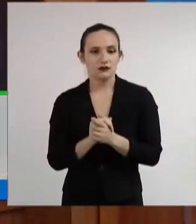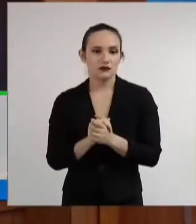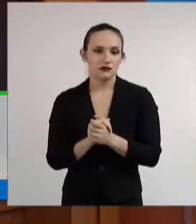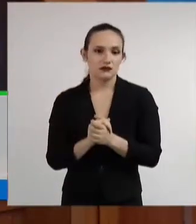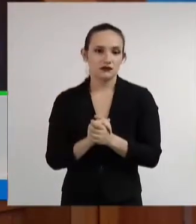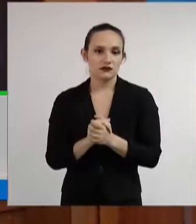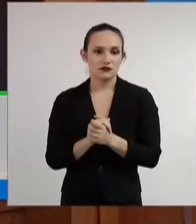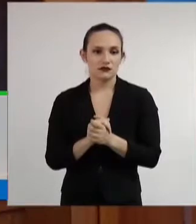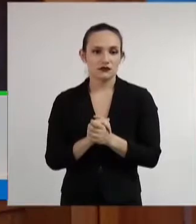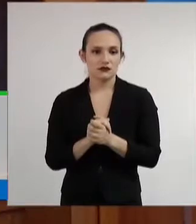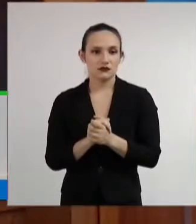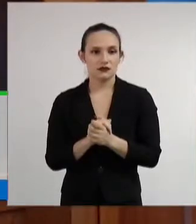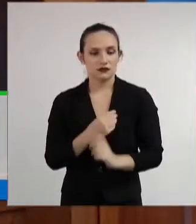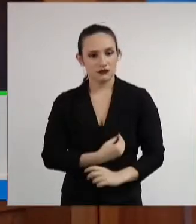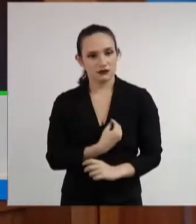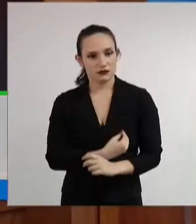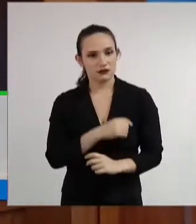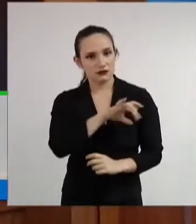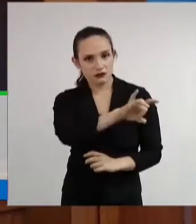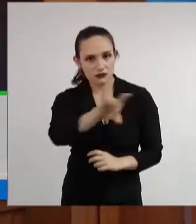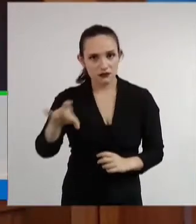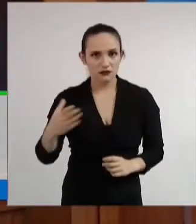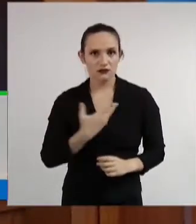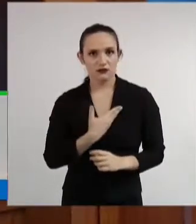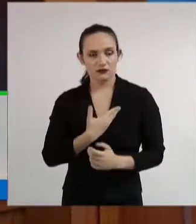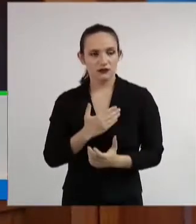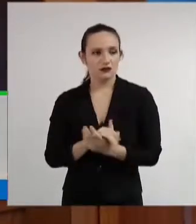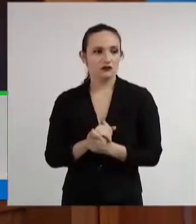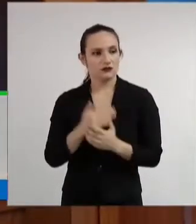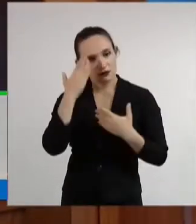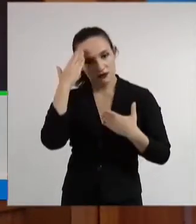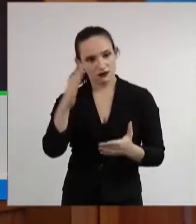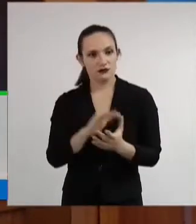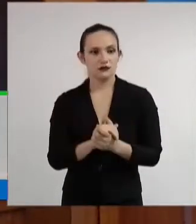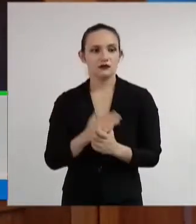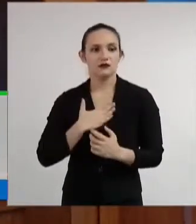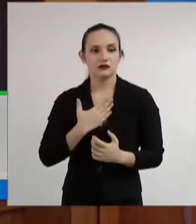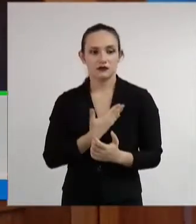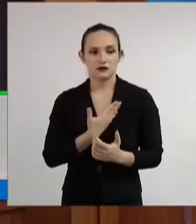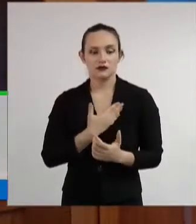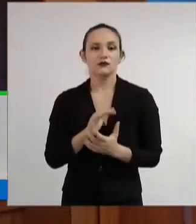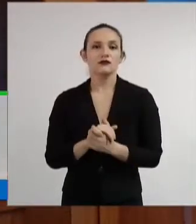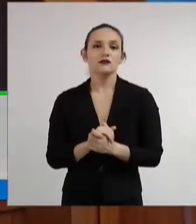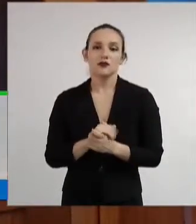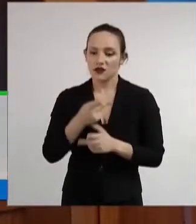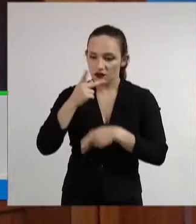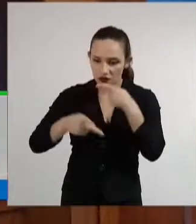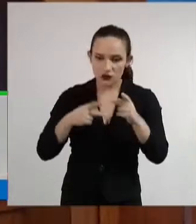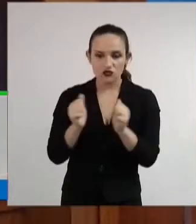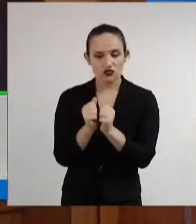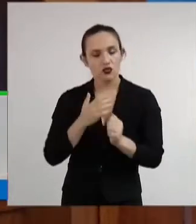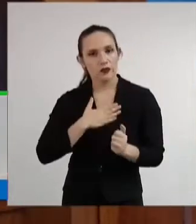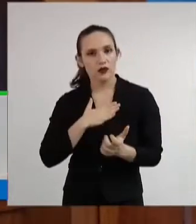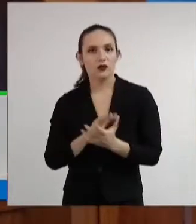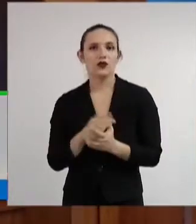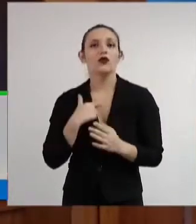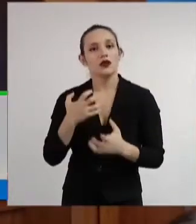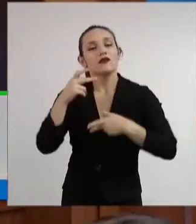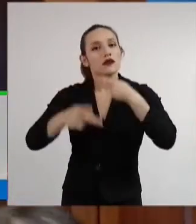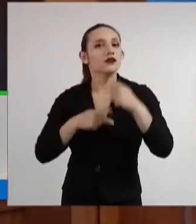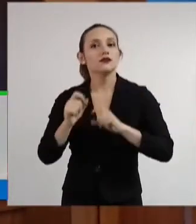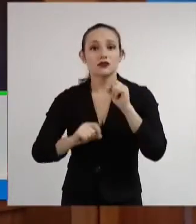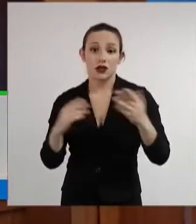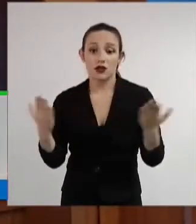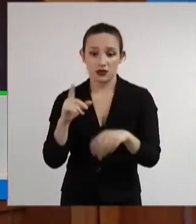agradecer a presença dos meus colegas, agradecer os meus colegas que nos apartearam e dizer que